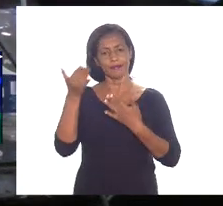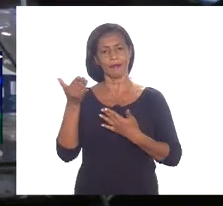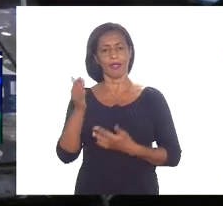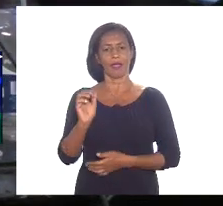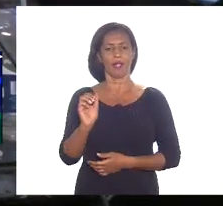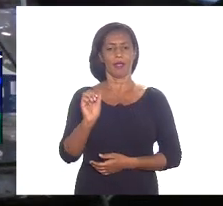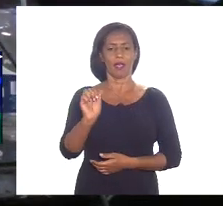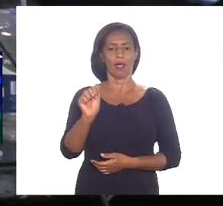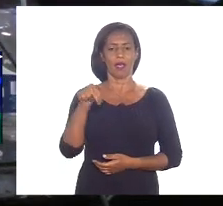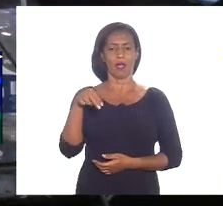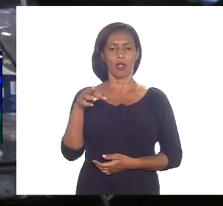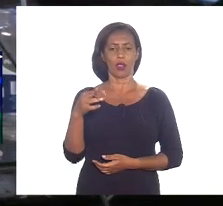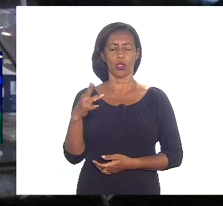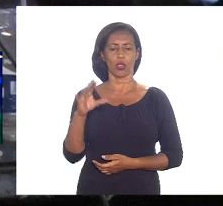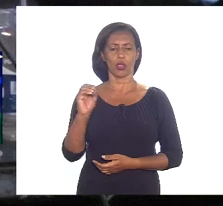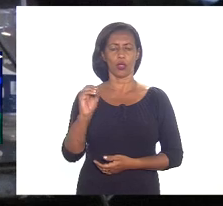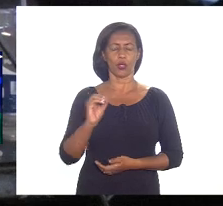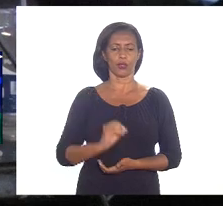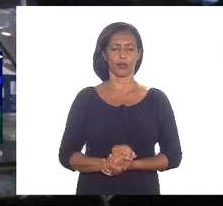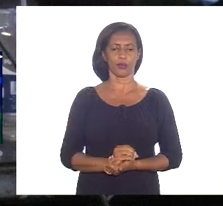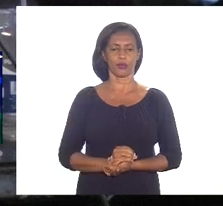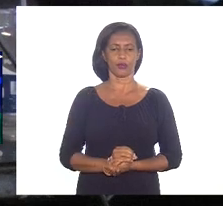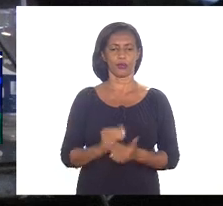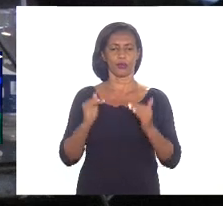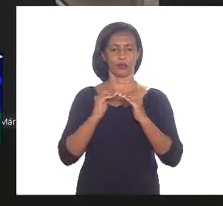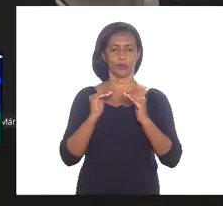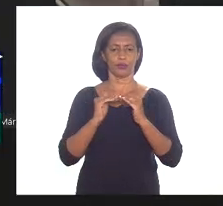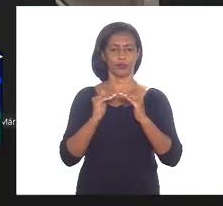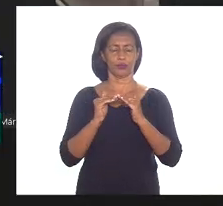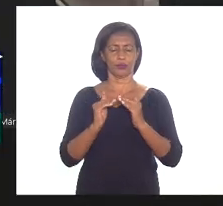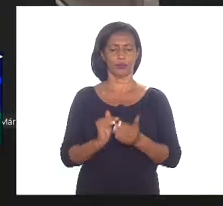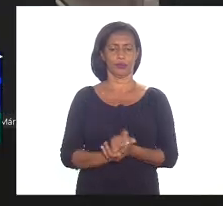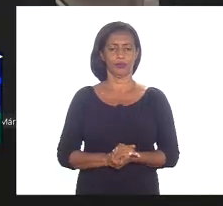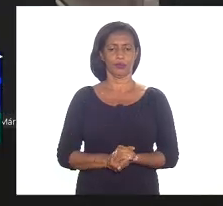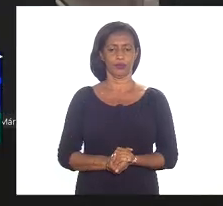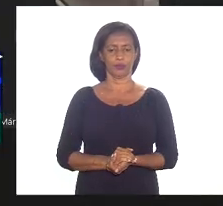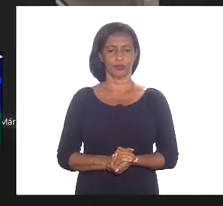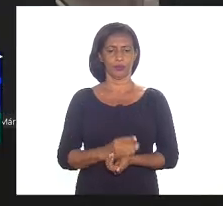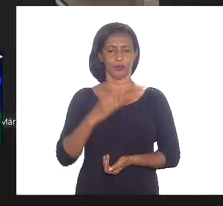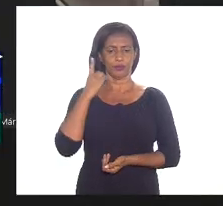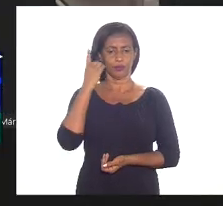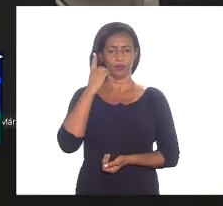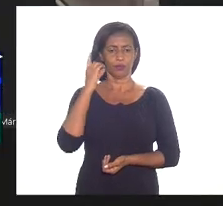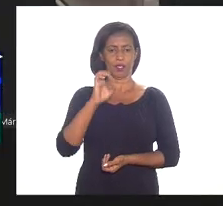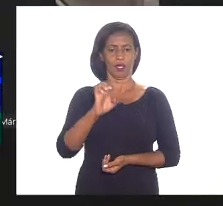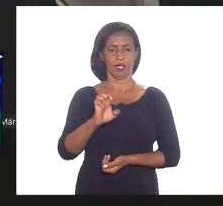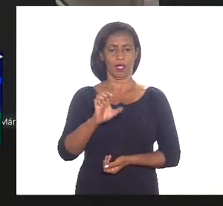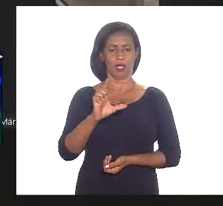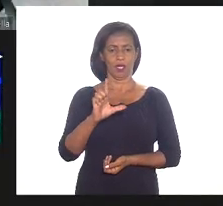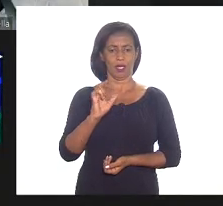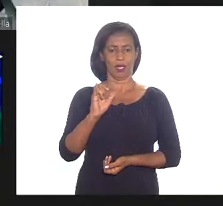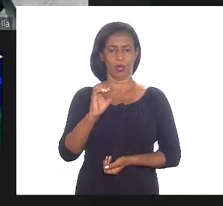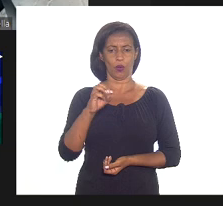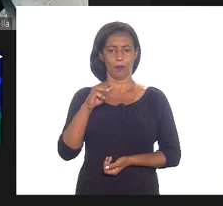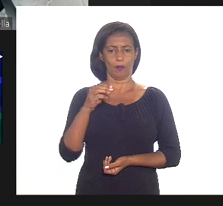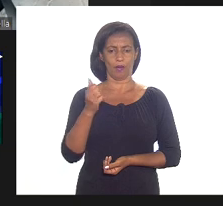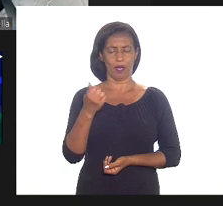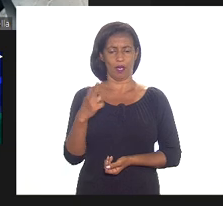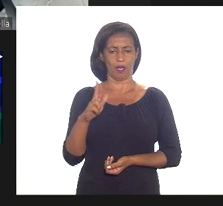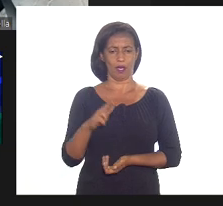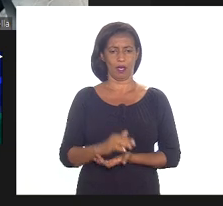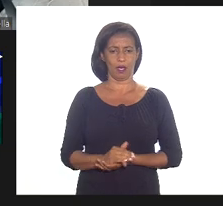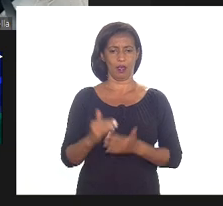Doutor deodalto como vota o voto favorável da Tijuca Deputado ele bota